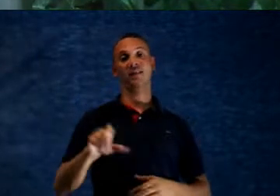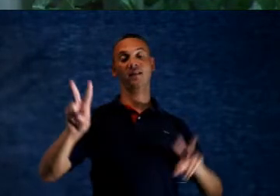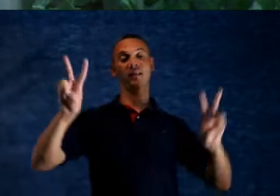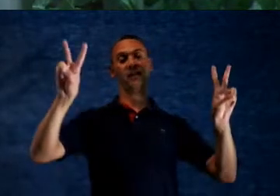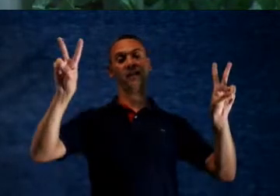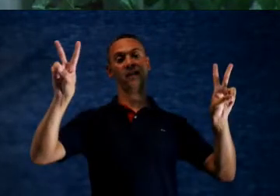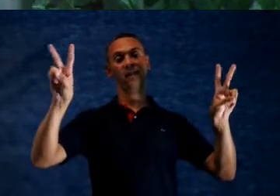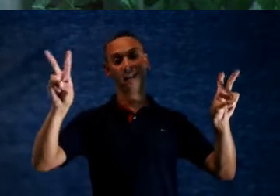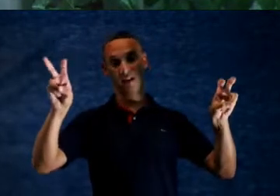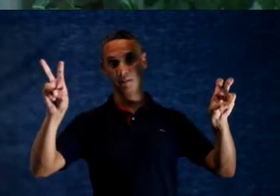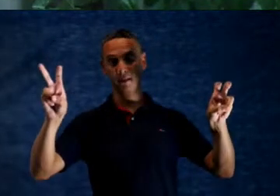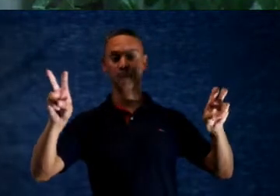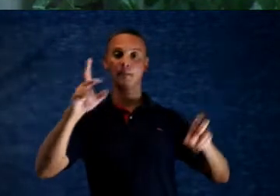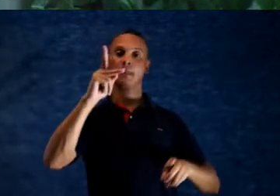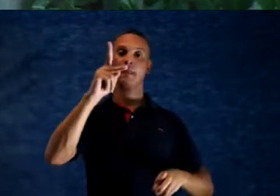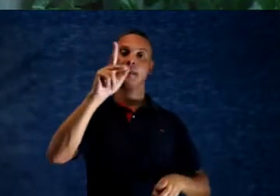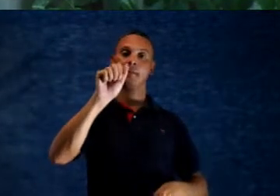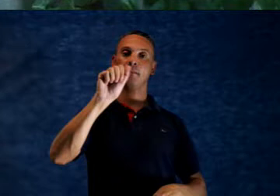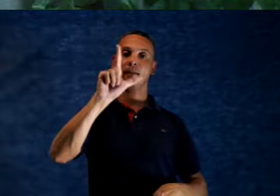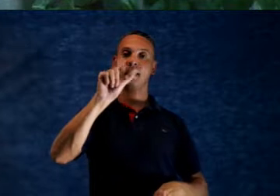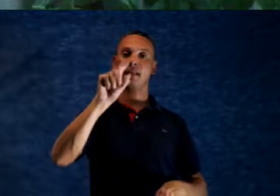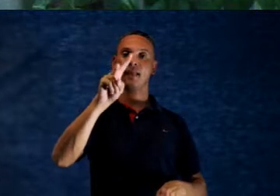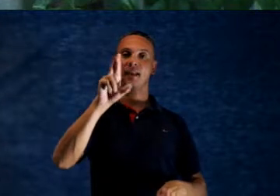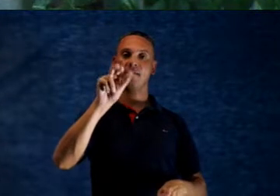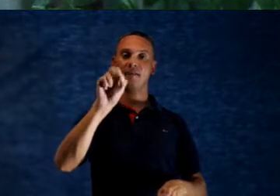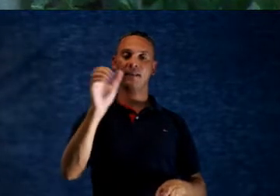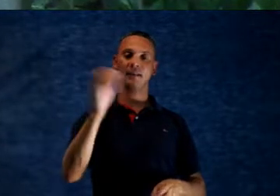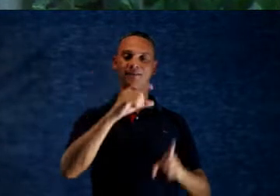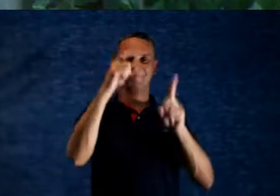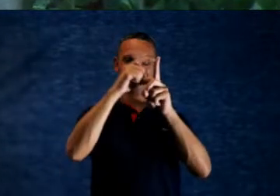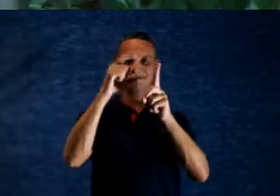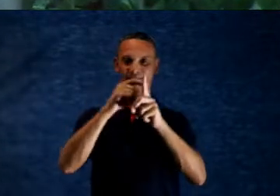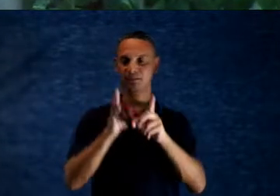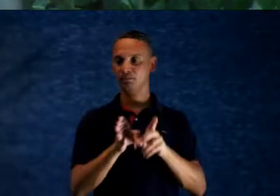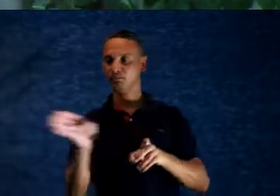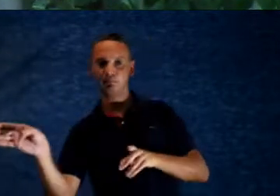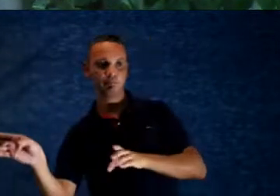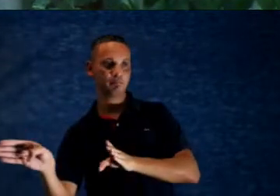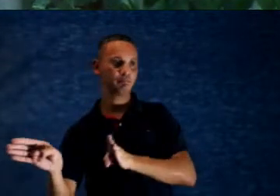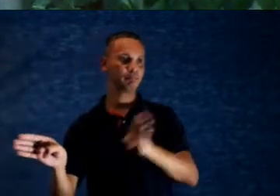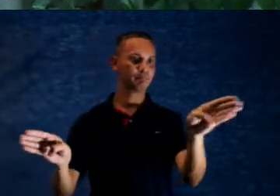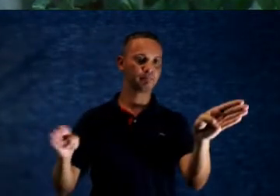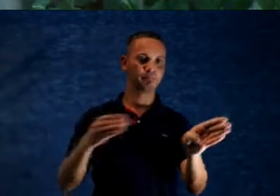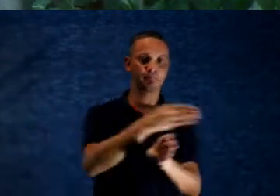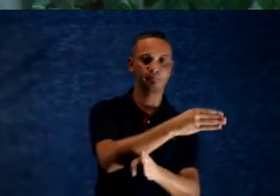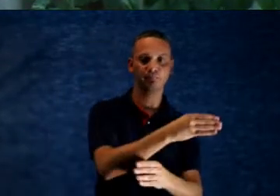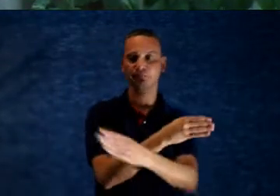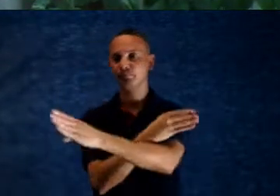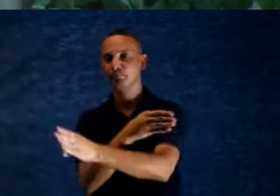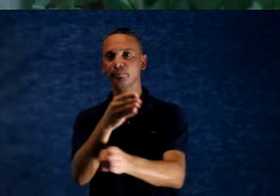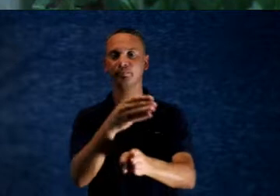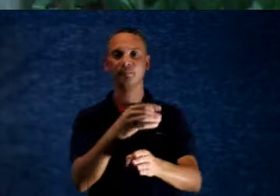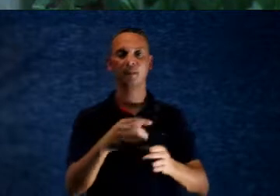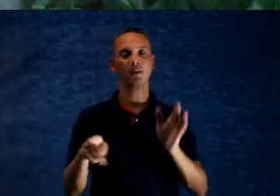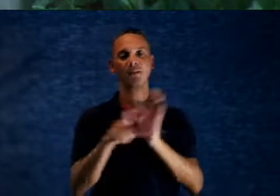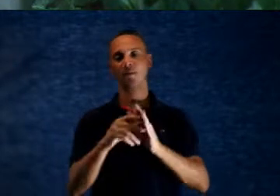da minha vida literária, nestas Palavras Descruzadas, que eu dedico à